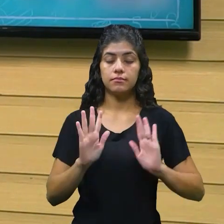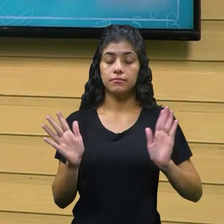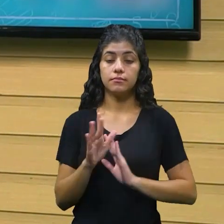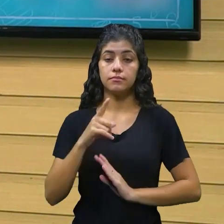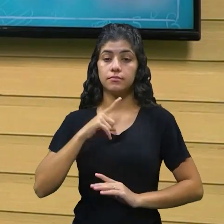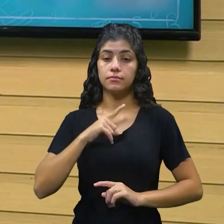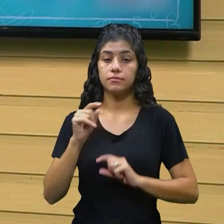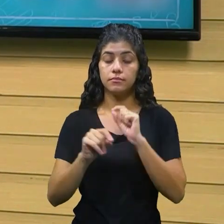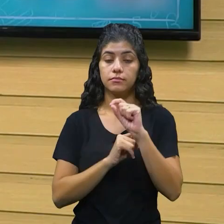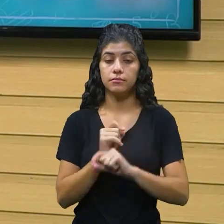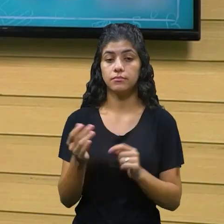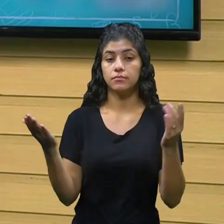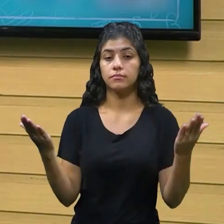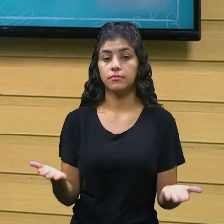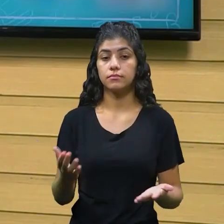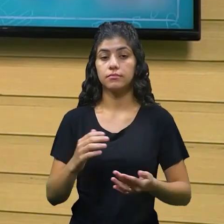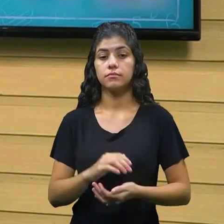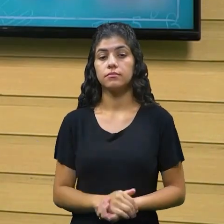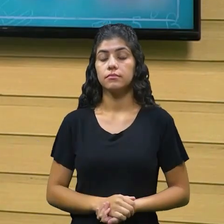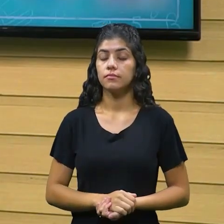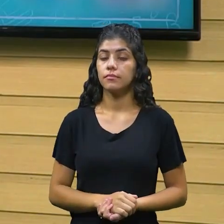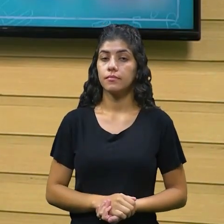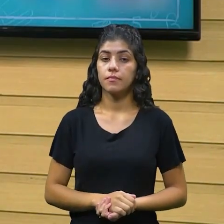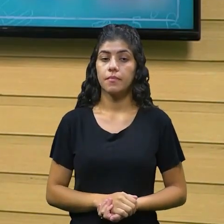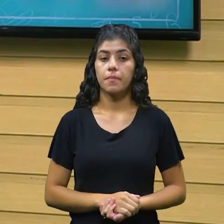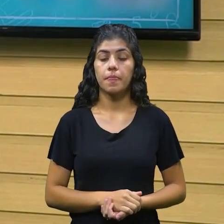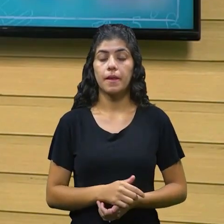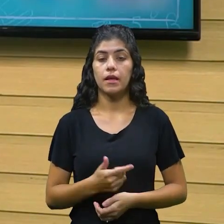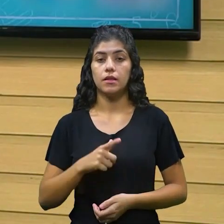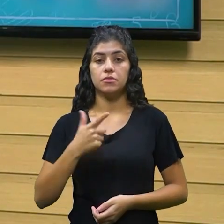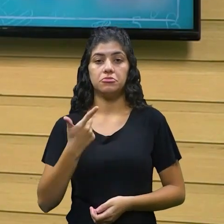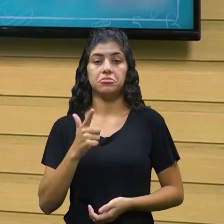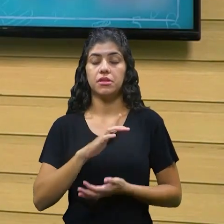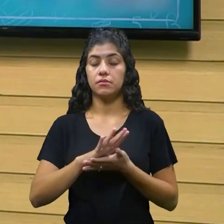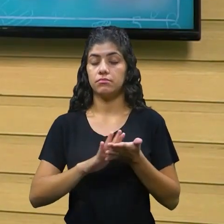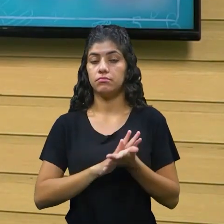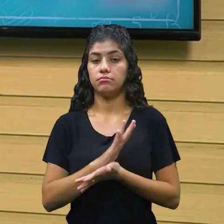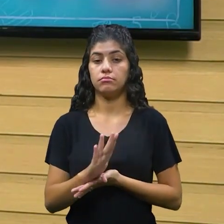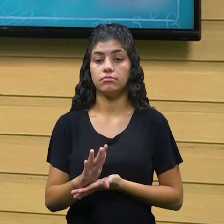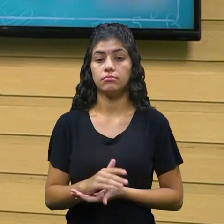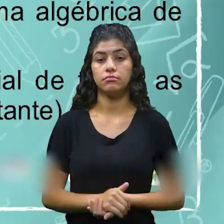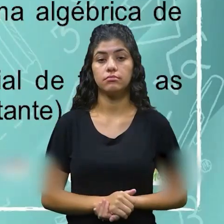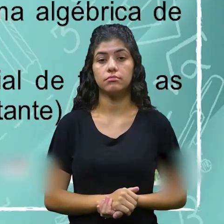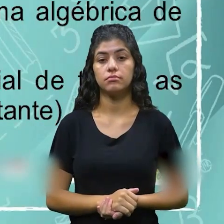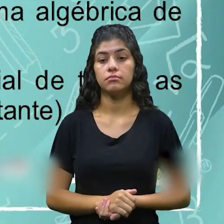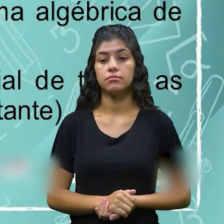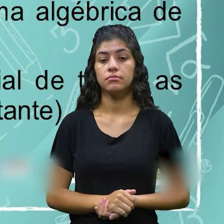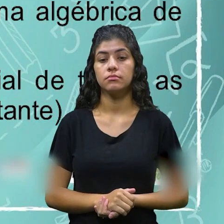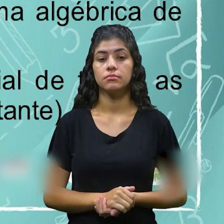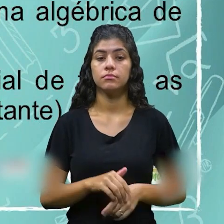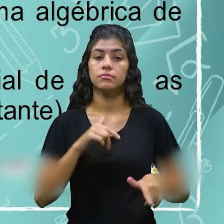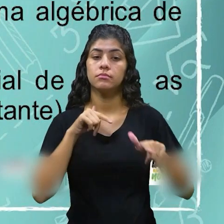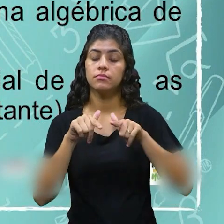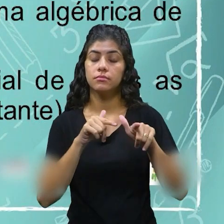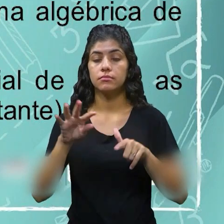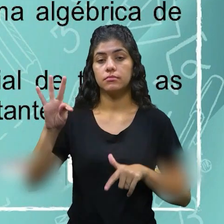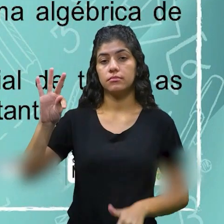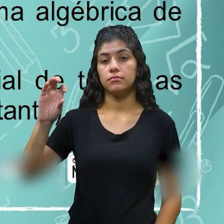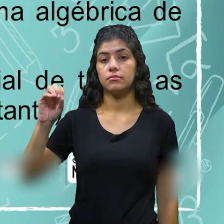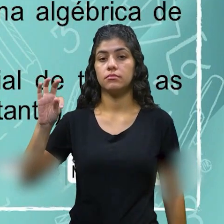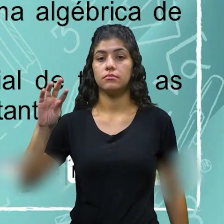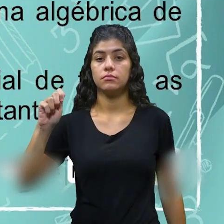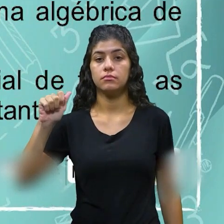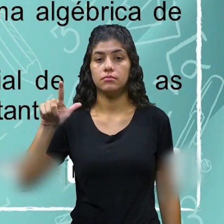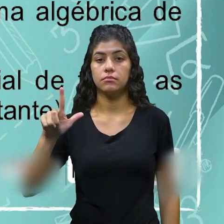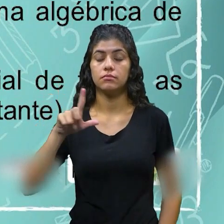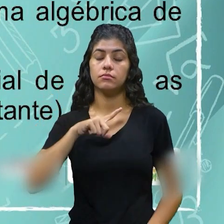você tem aí a partir desse momento uma força que não é vetorial, ela não tem direção nem sentido. Trabalho total. Como calcular o